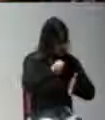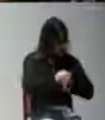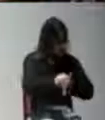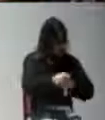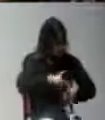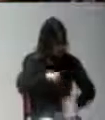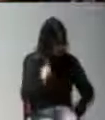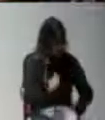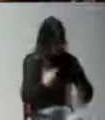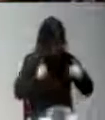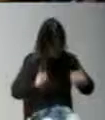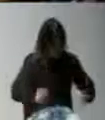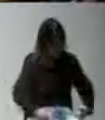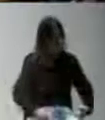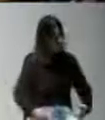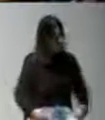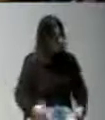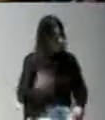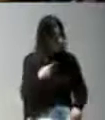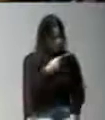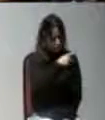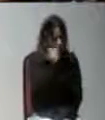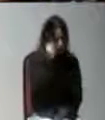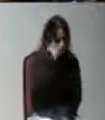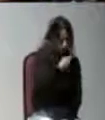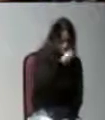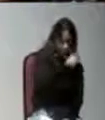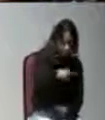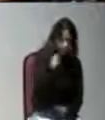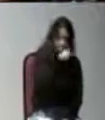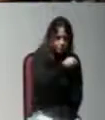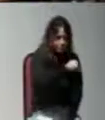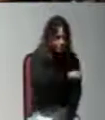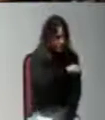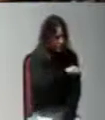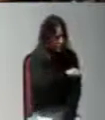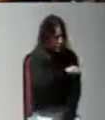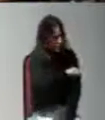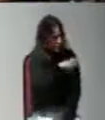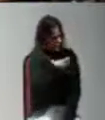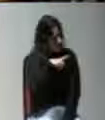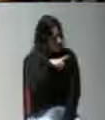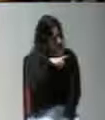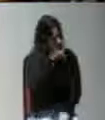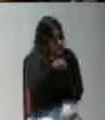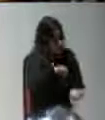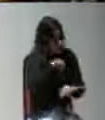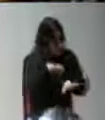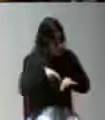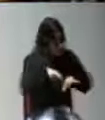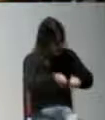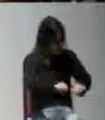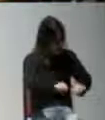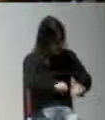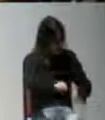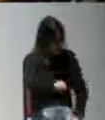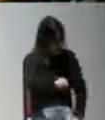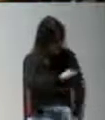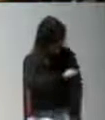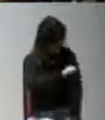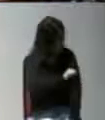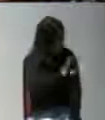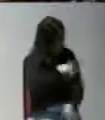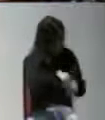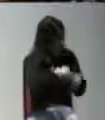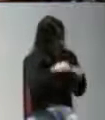corpo, quando os professores se deparam com a formidável organização das ocupações nas escolas